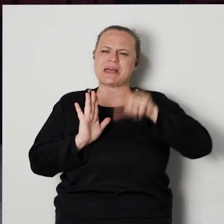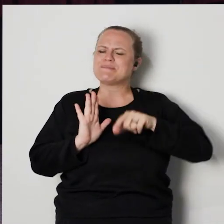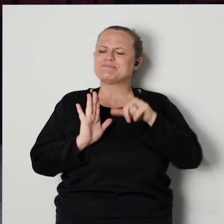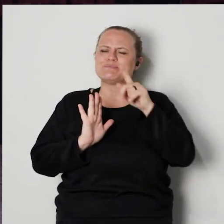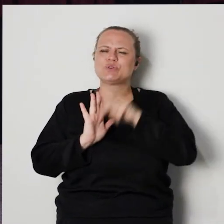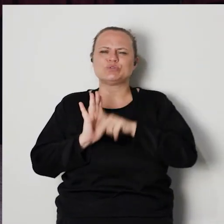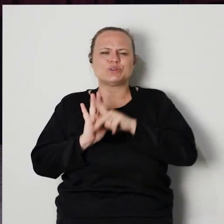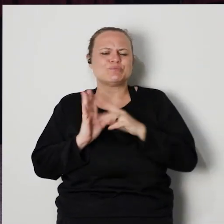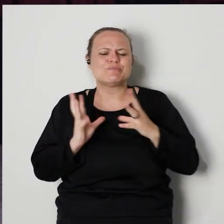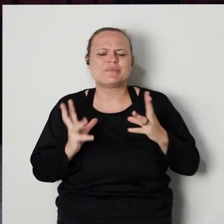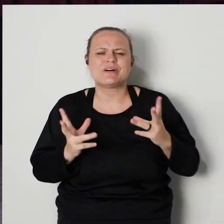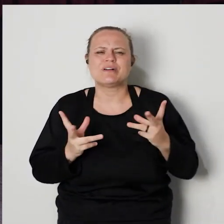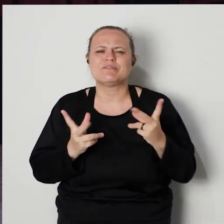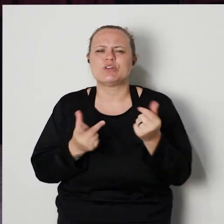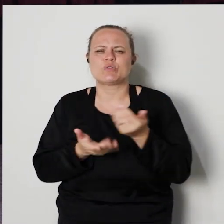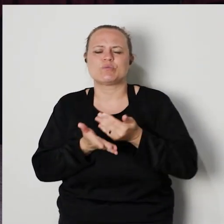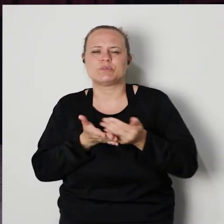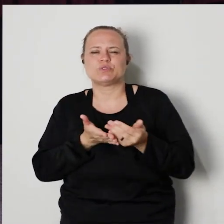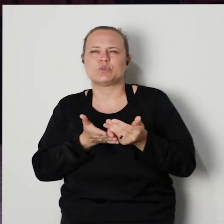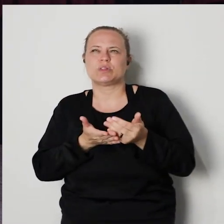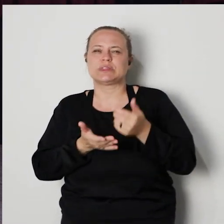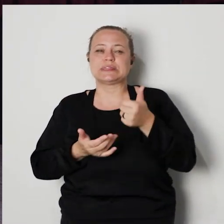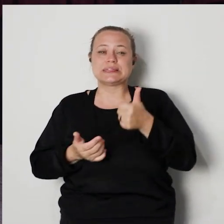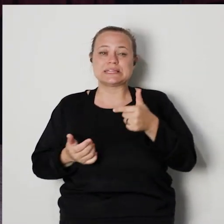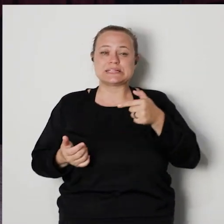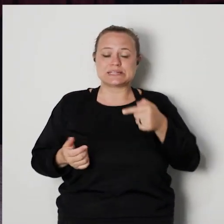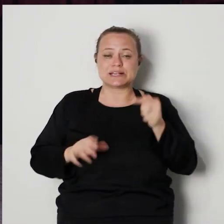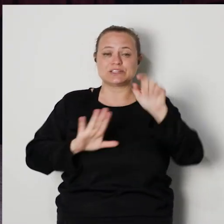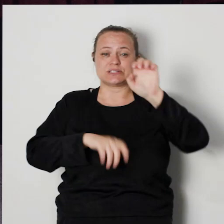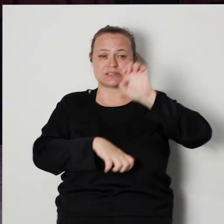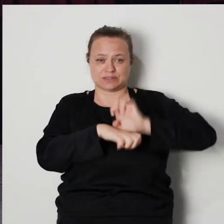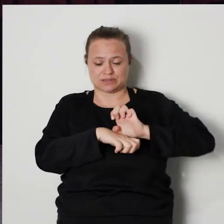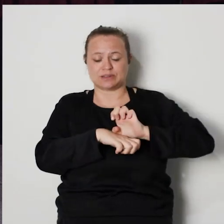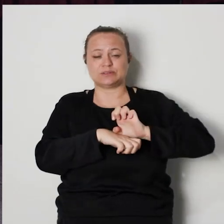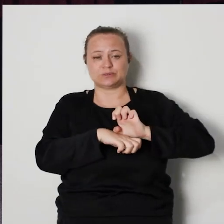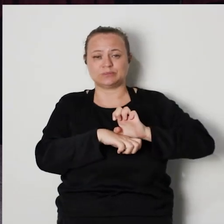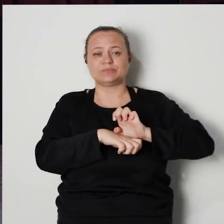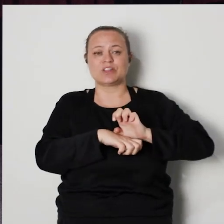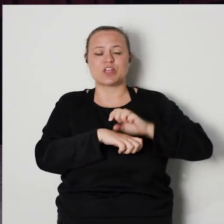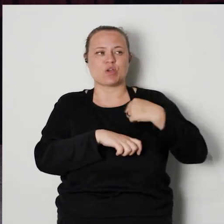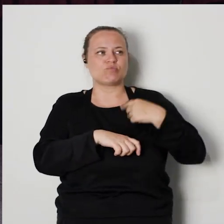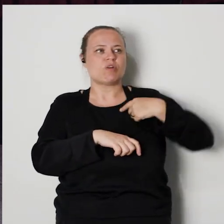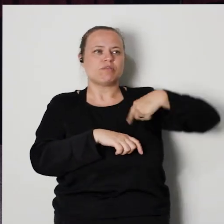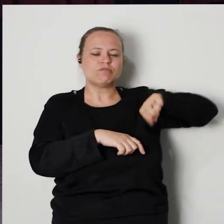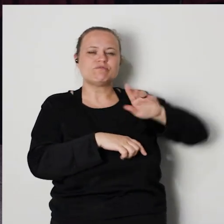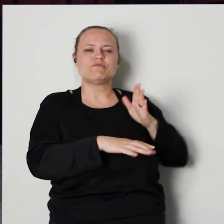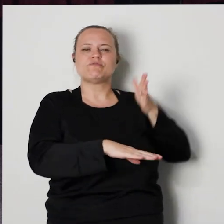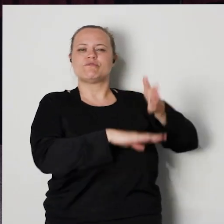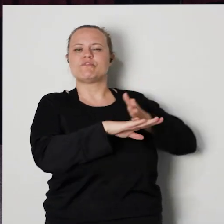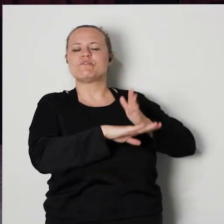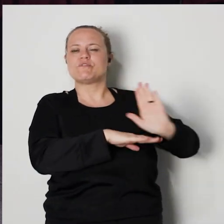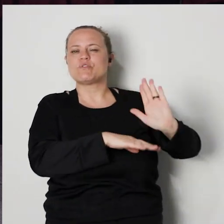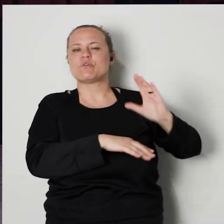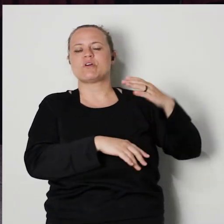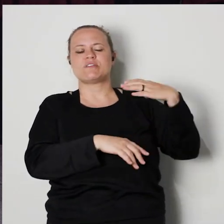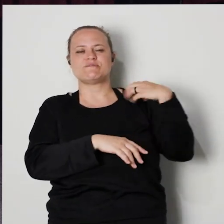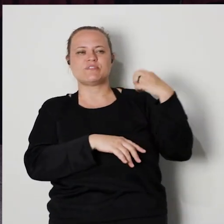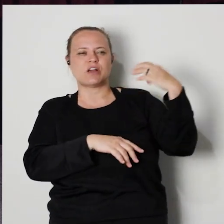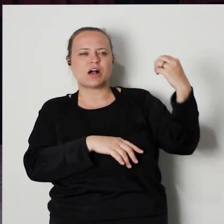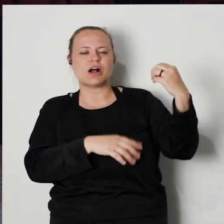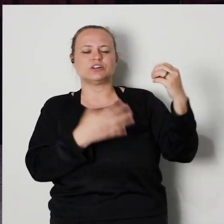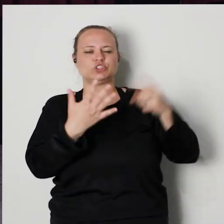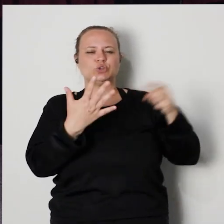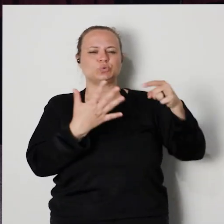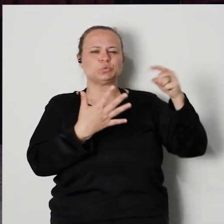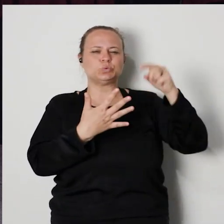eu assumo a coordenação executiva do projeto. Foi a nível nacional, foi um projeto fantástico, a gente inicia com 17